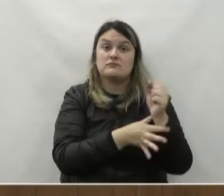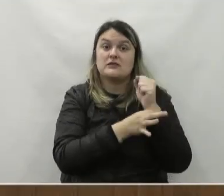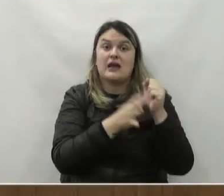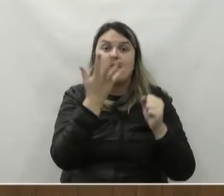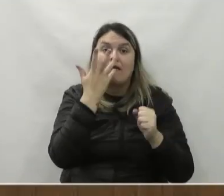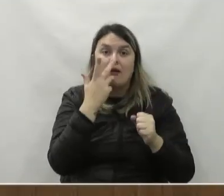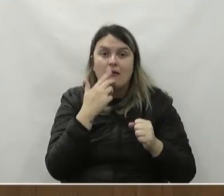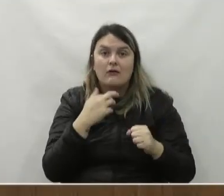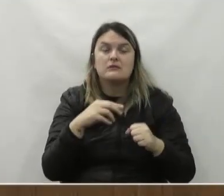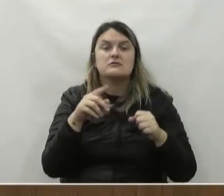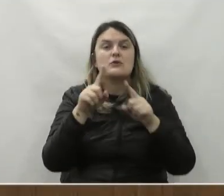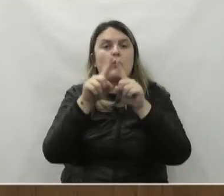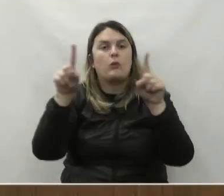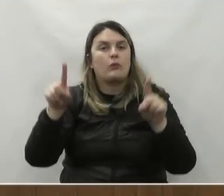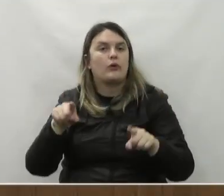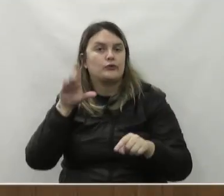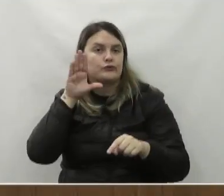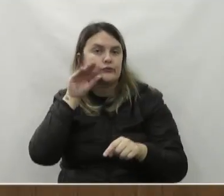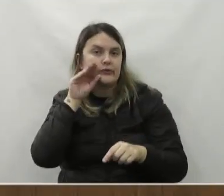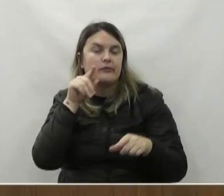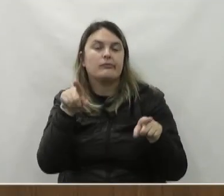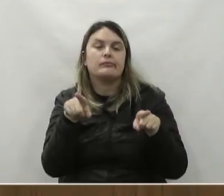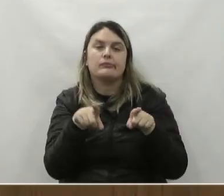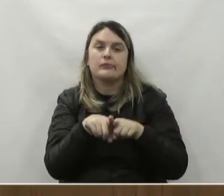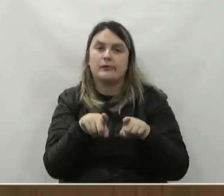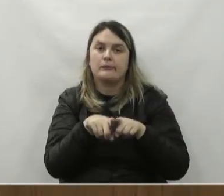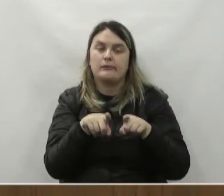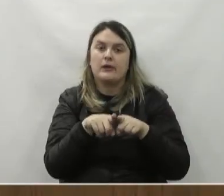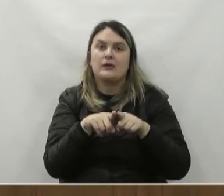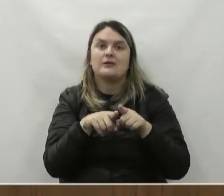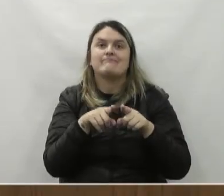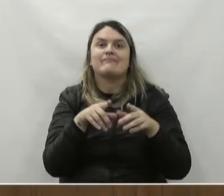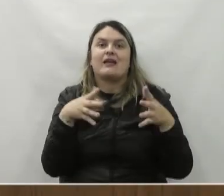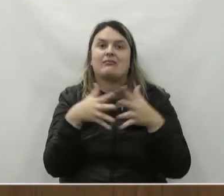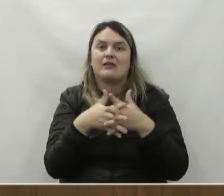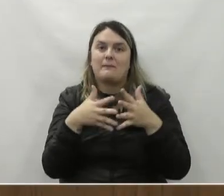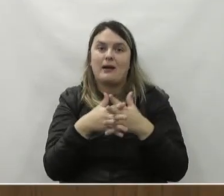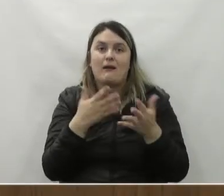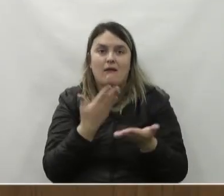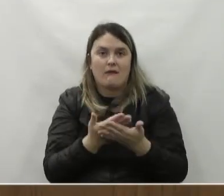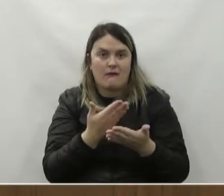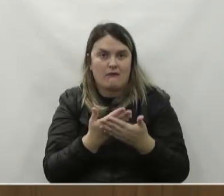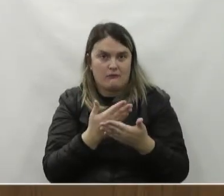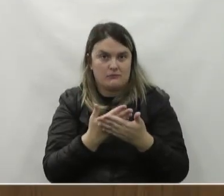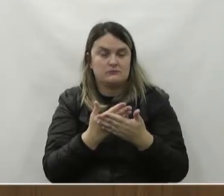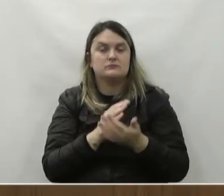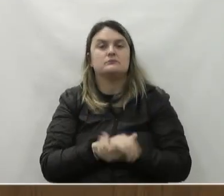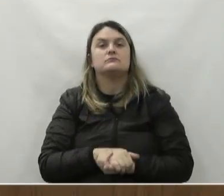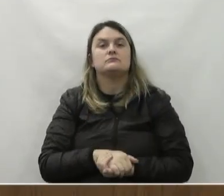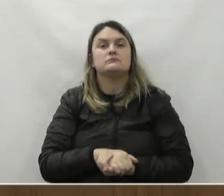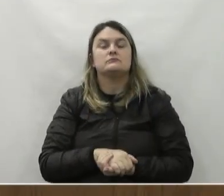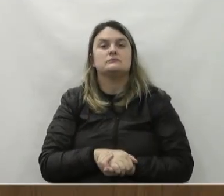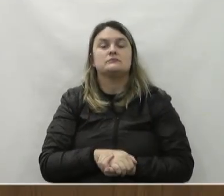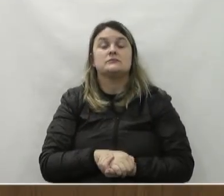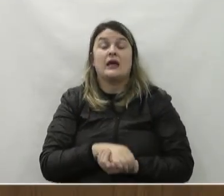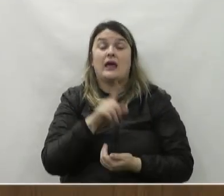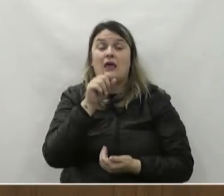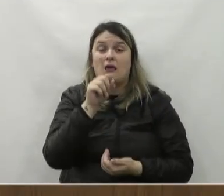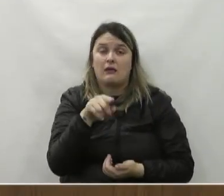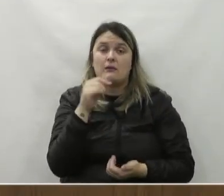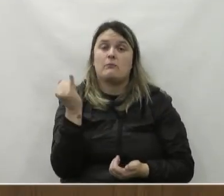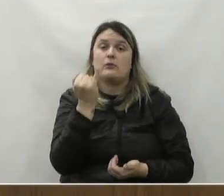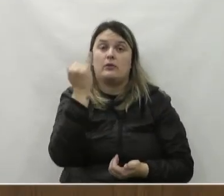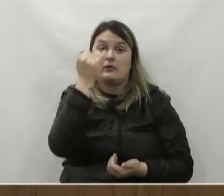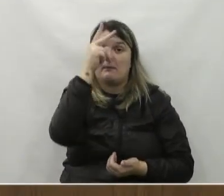crianças e servidores, além de comprometer o funcionamento adequado da unidade. É imprescindível